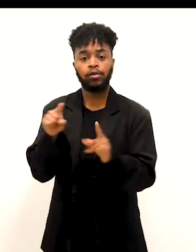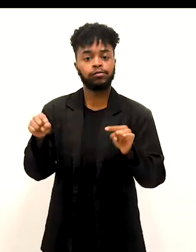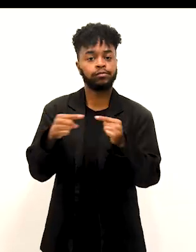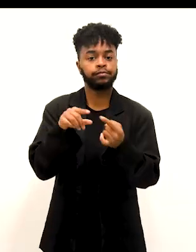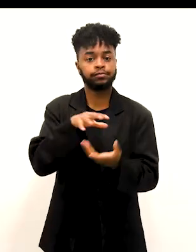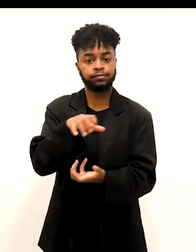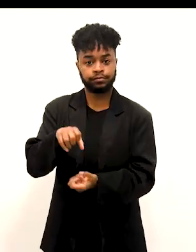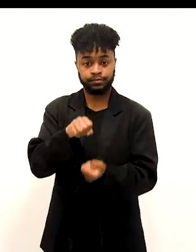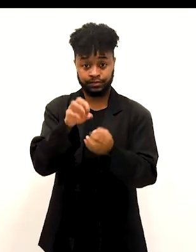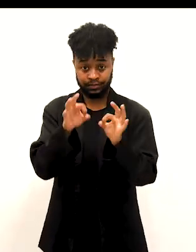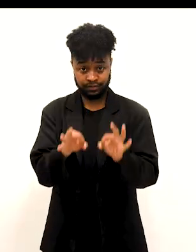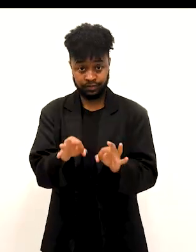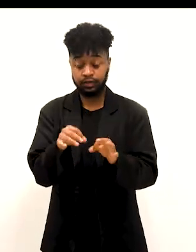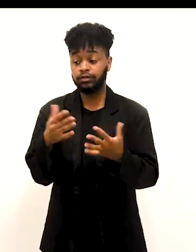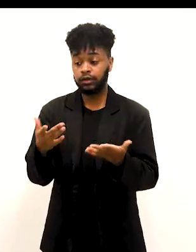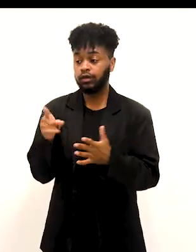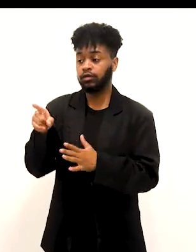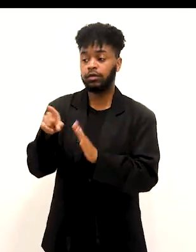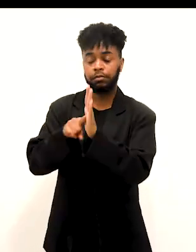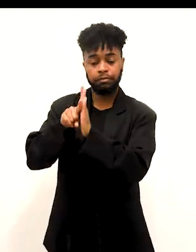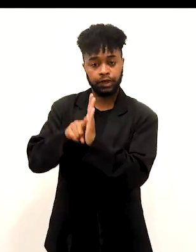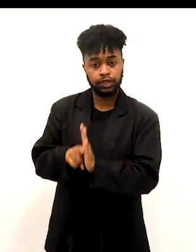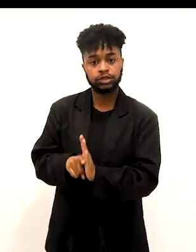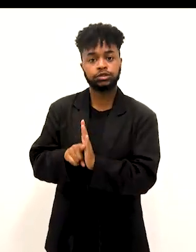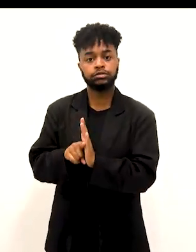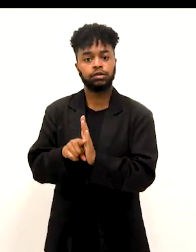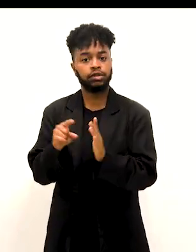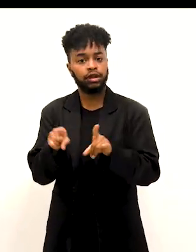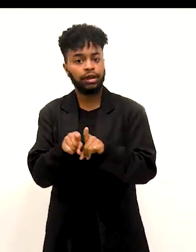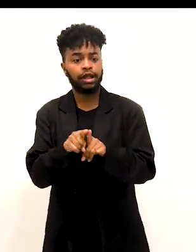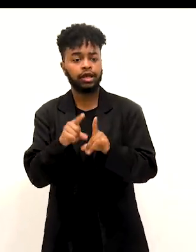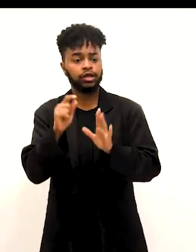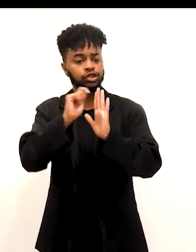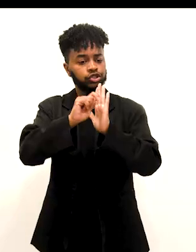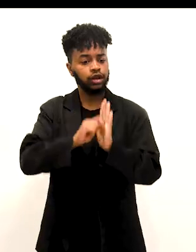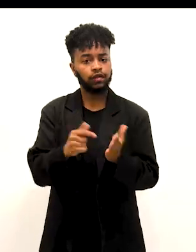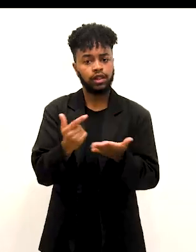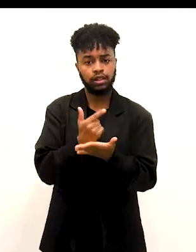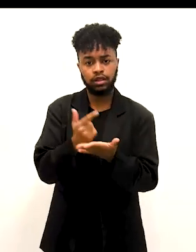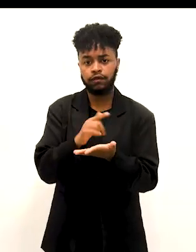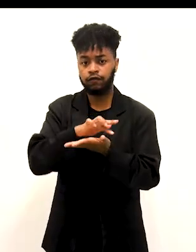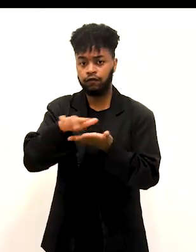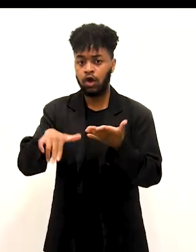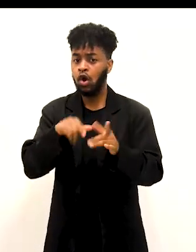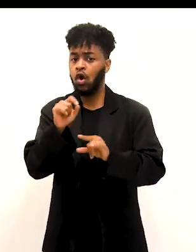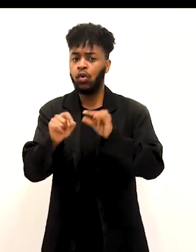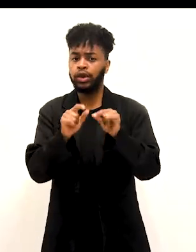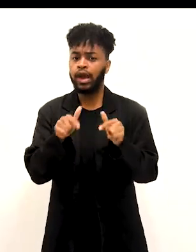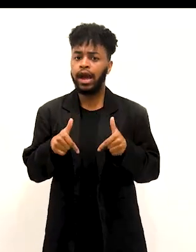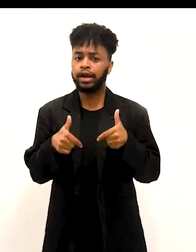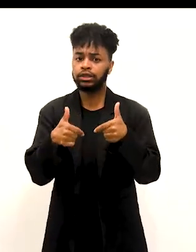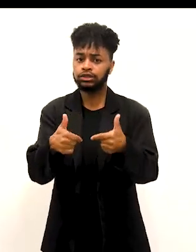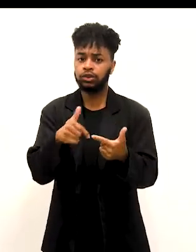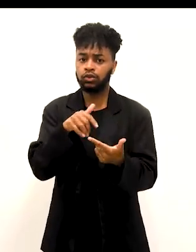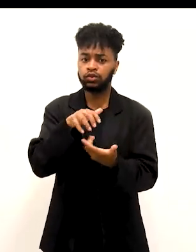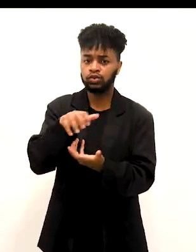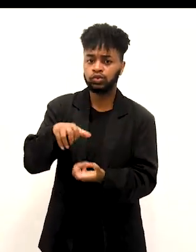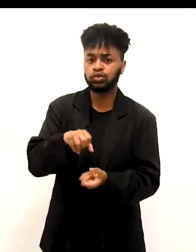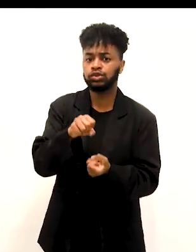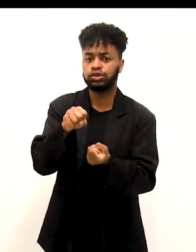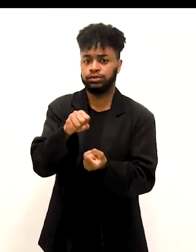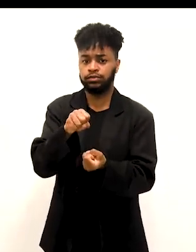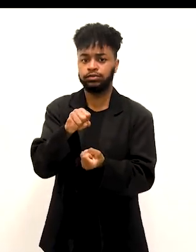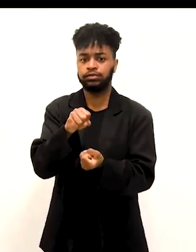né? De acordo com as suas pesquisas, com os livros que você escreveu, quais são as ações sustentáveis, né,